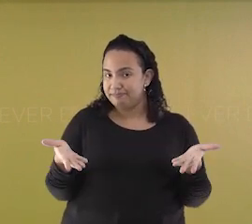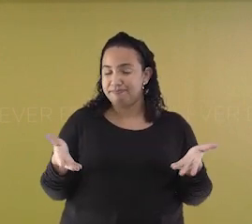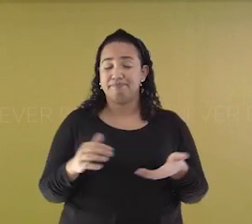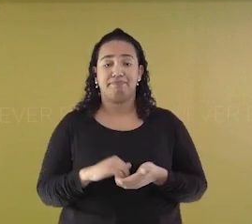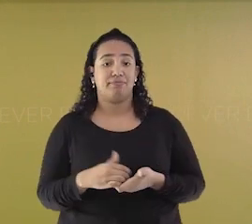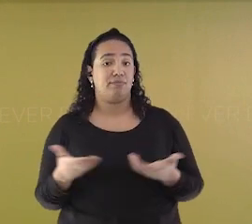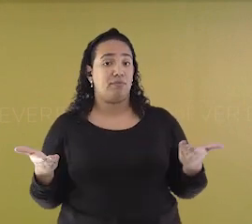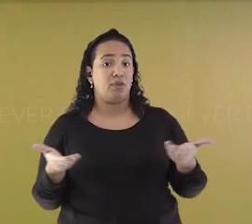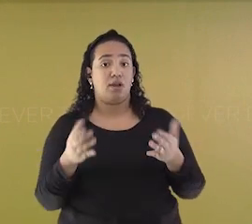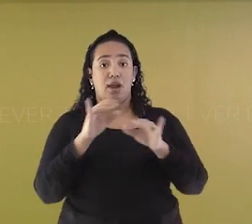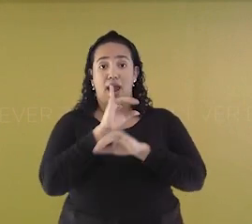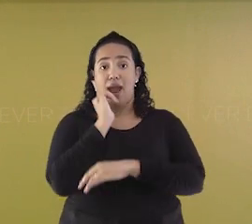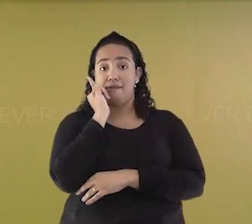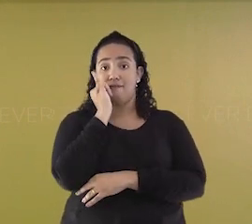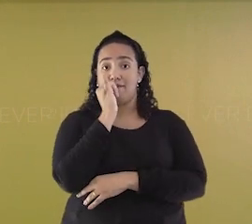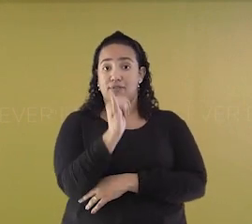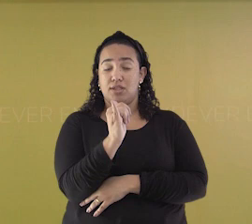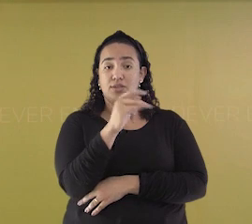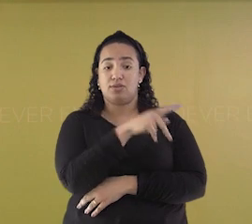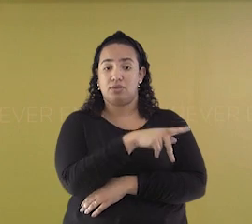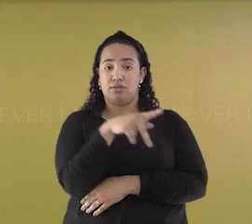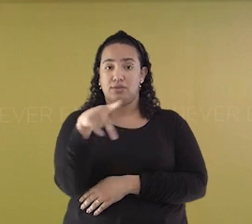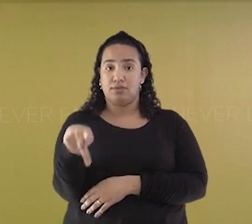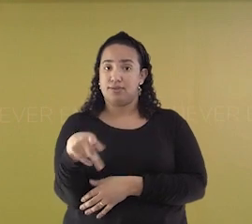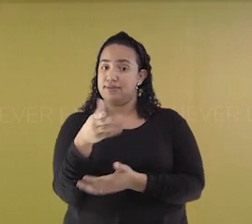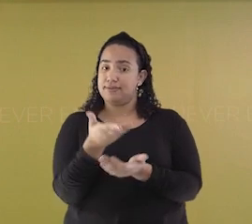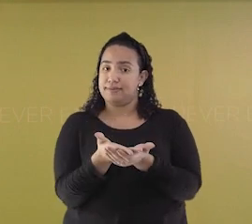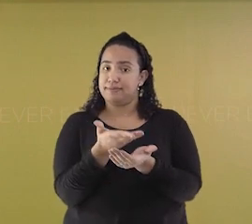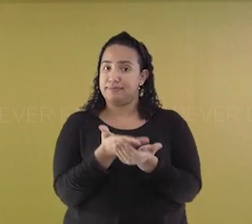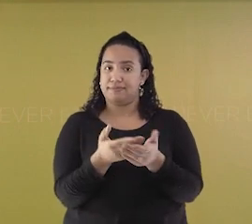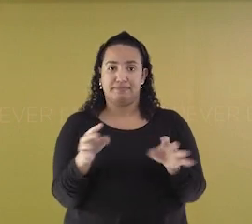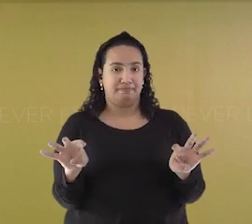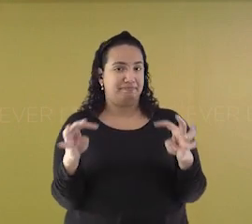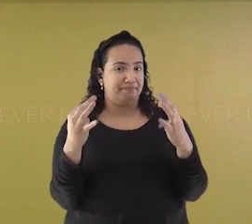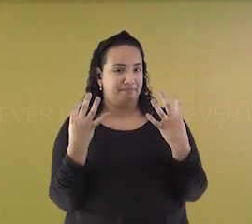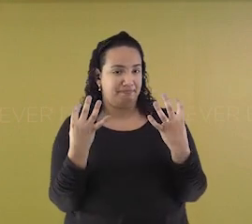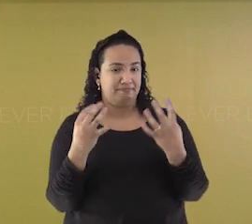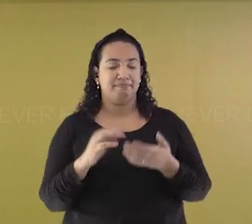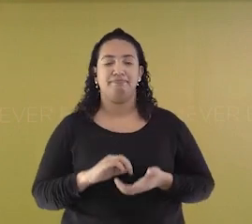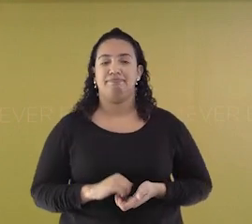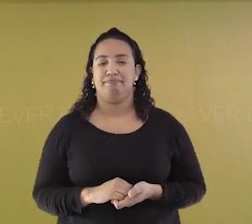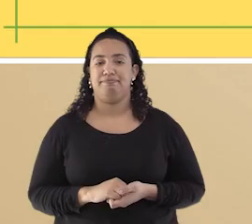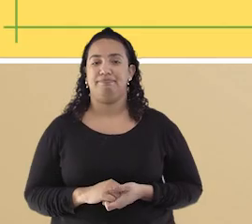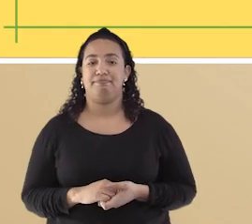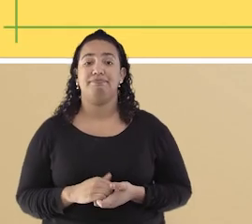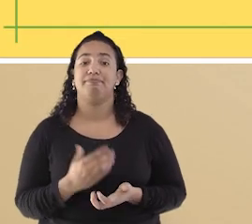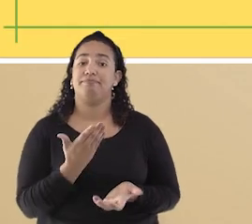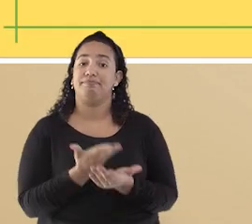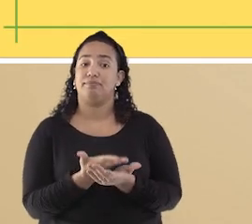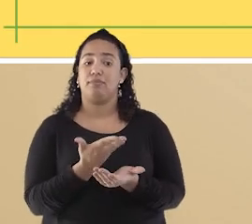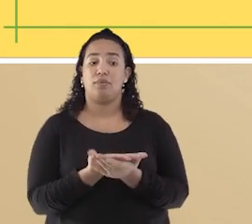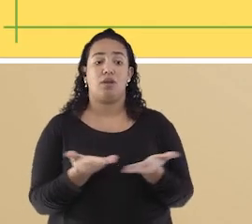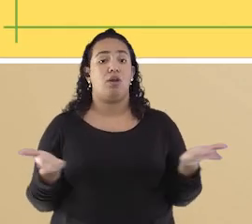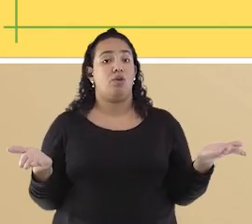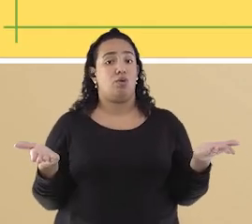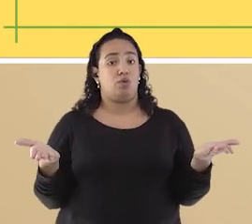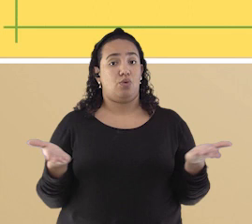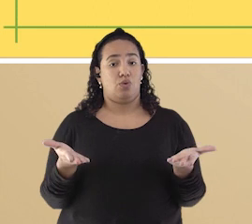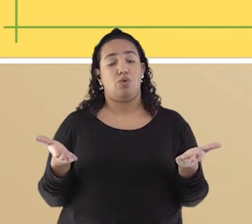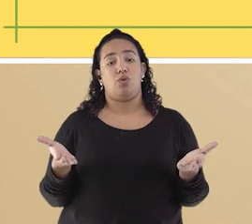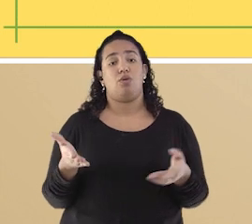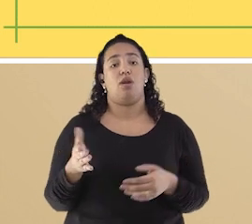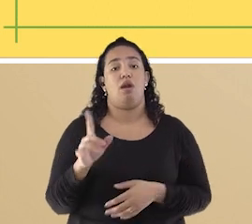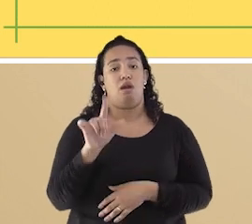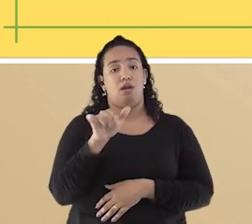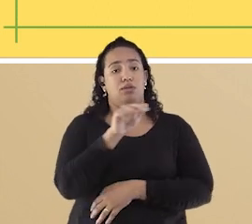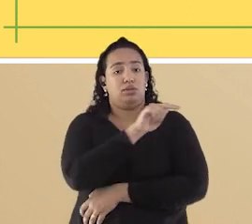Enquanto isso, um recado rápido aos professores e professoras que nos assistem. Esta aula é